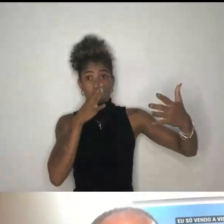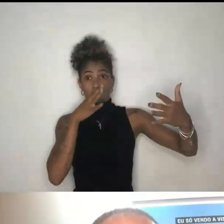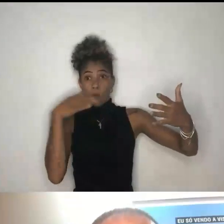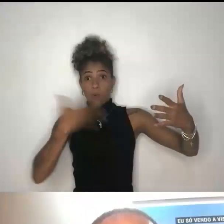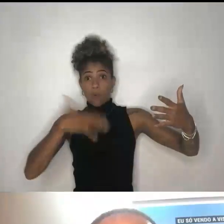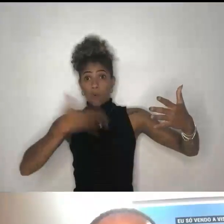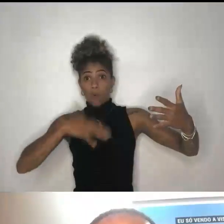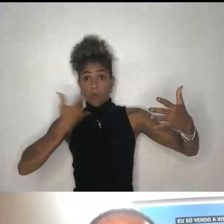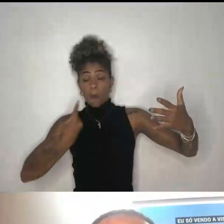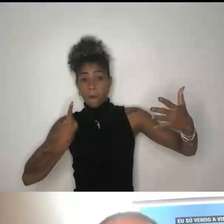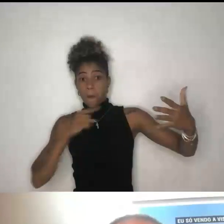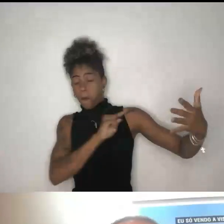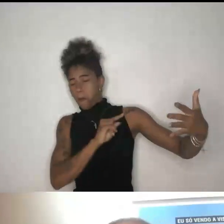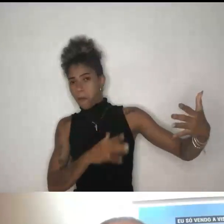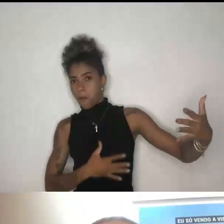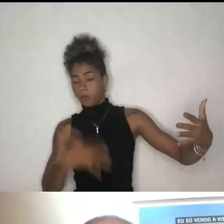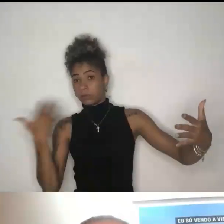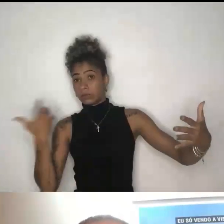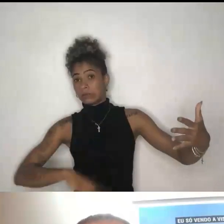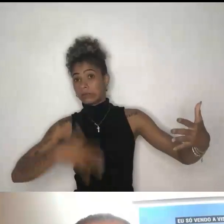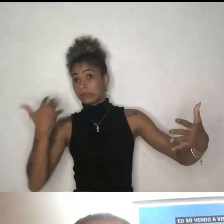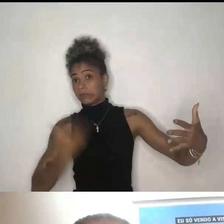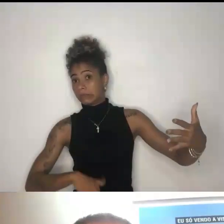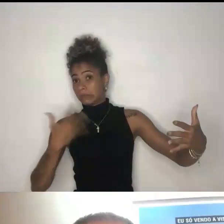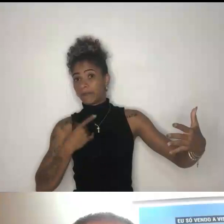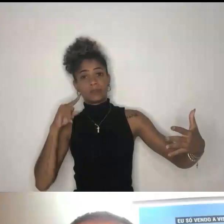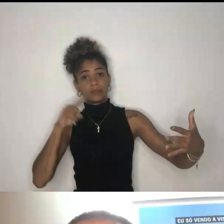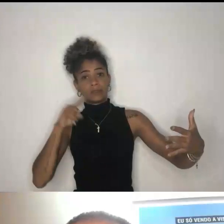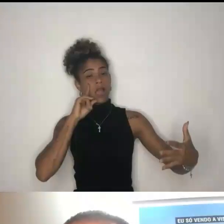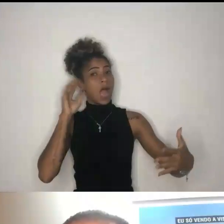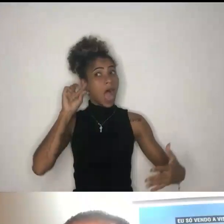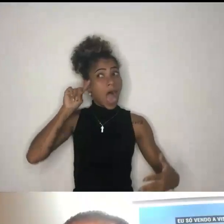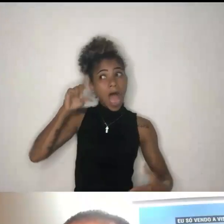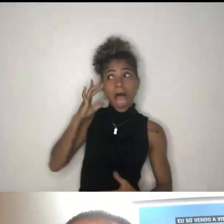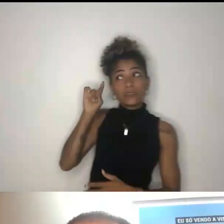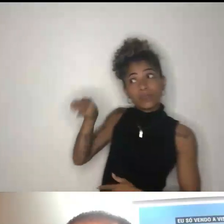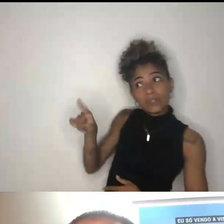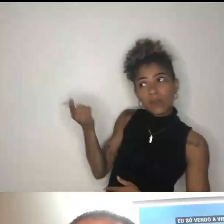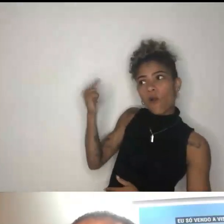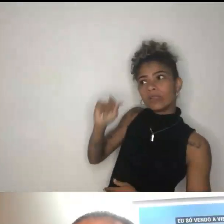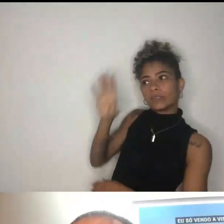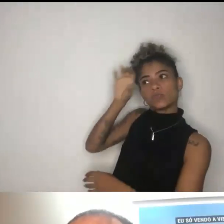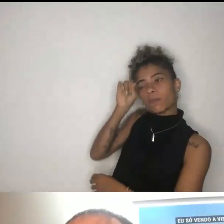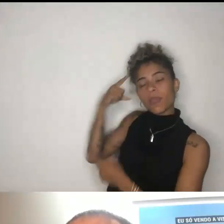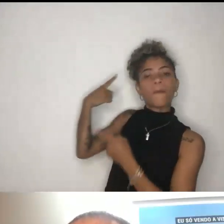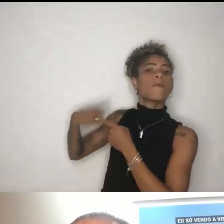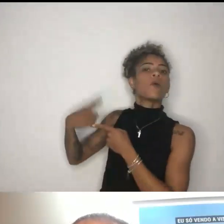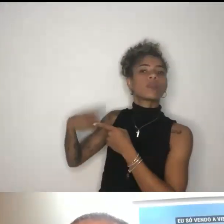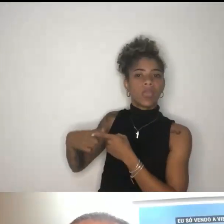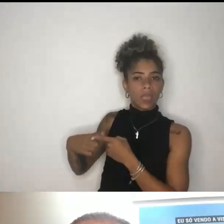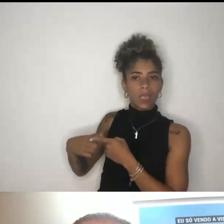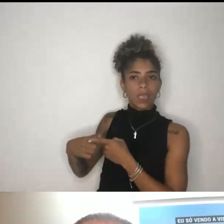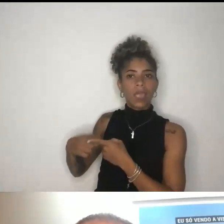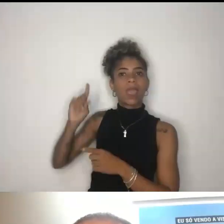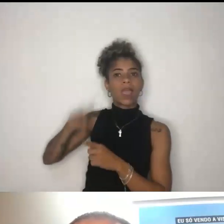muito você que não vai dormir quando a gente mandar isso aqui porque tá tocando